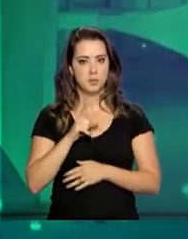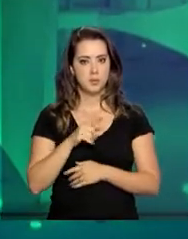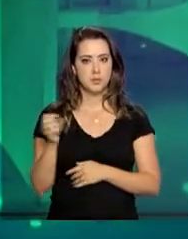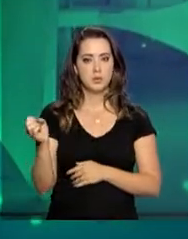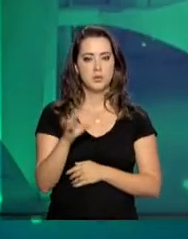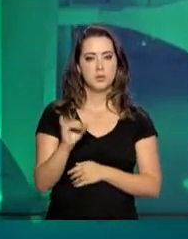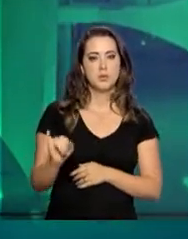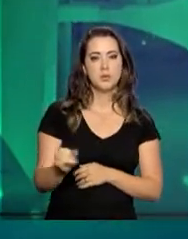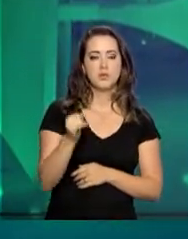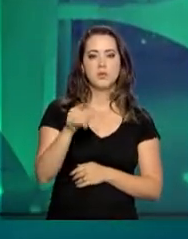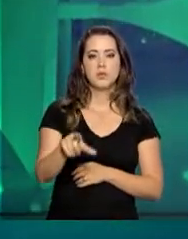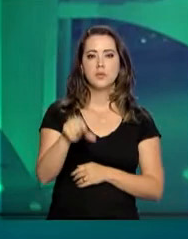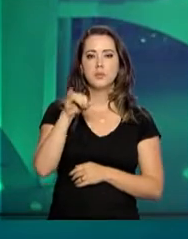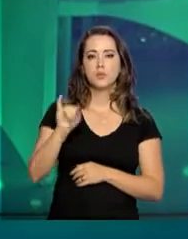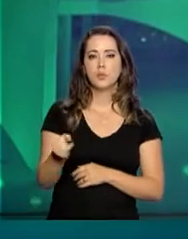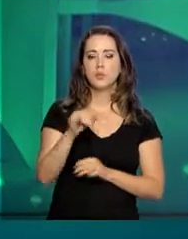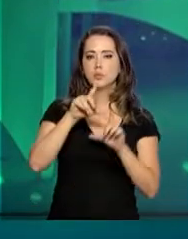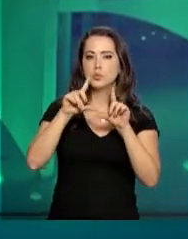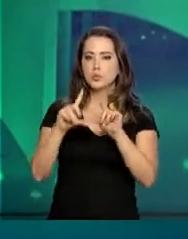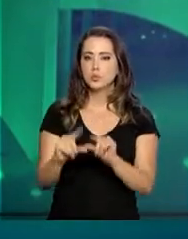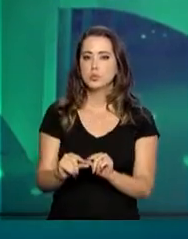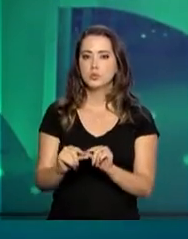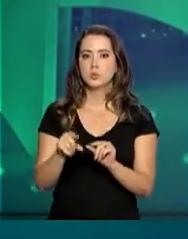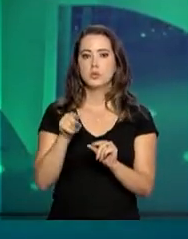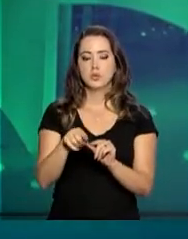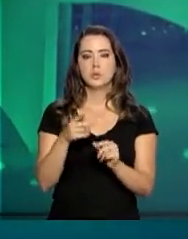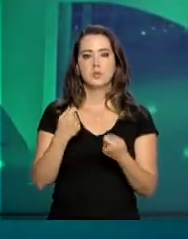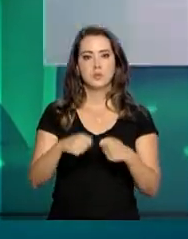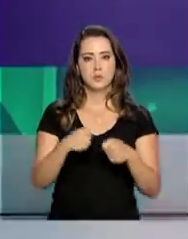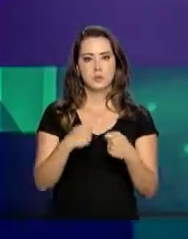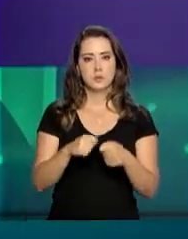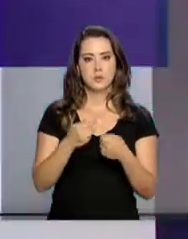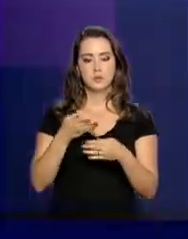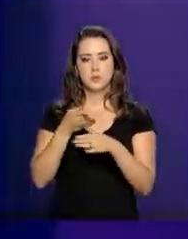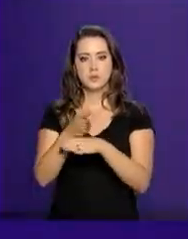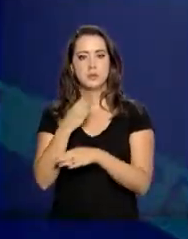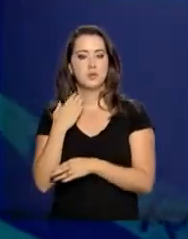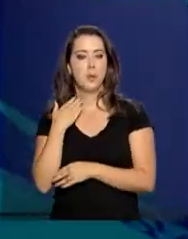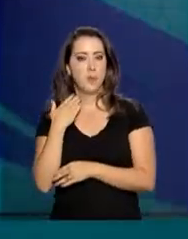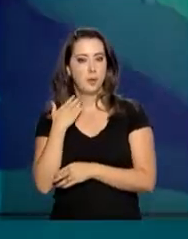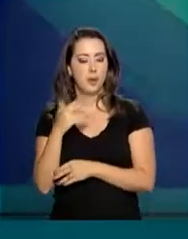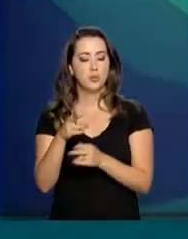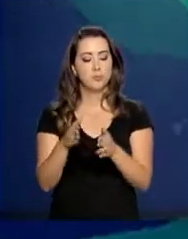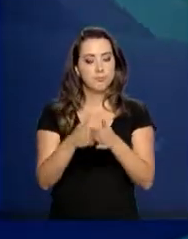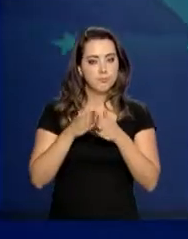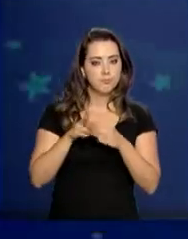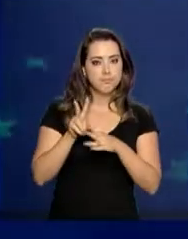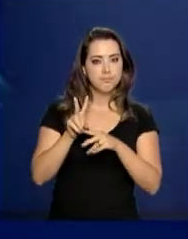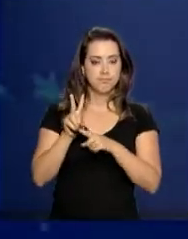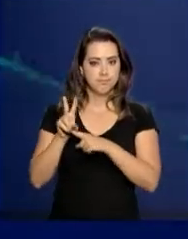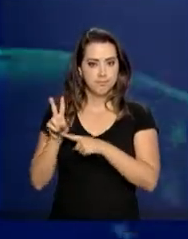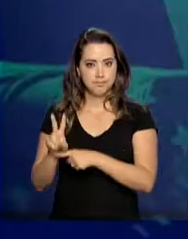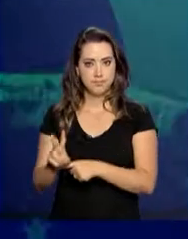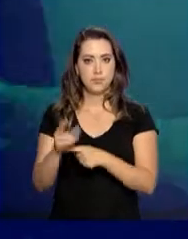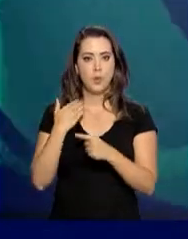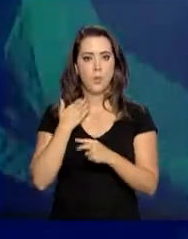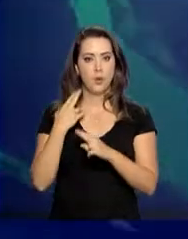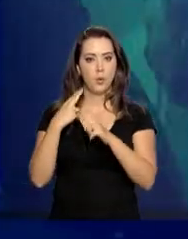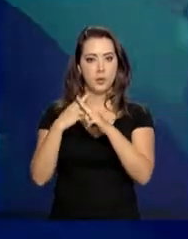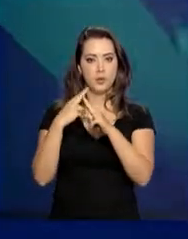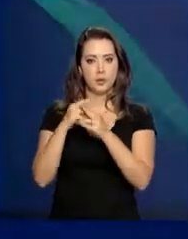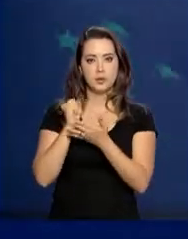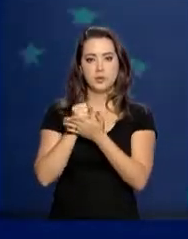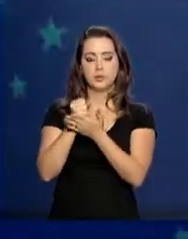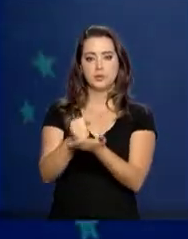uma nova opção com juros muito mais baixos quando precisarem recorrer ao banco para fazer um empréstimo. A Caixa Econômica Federal